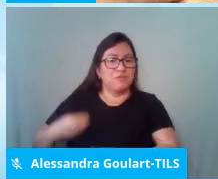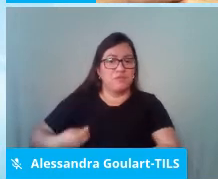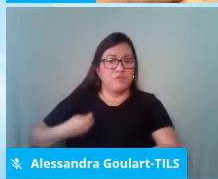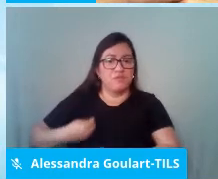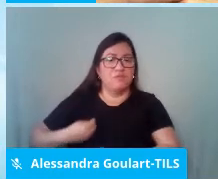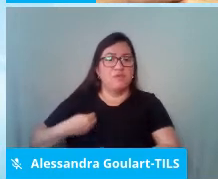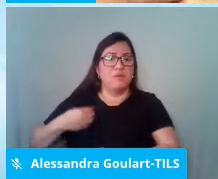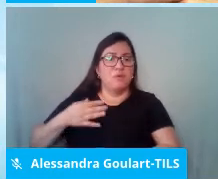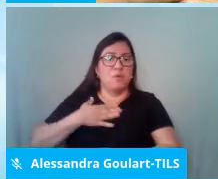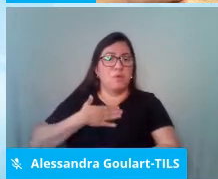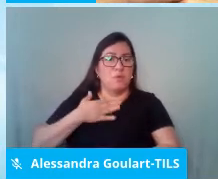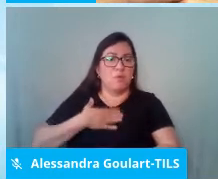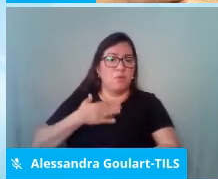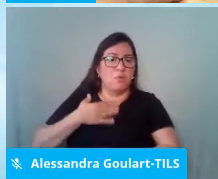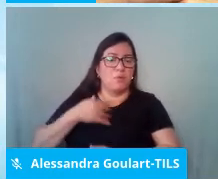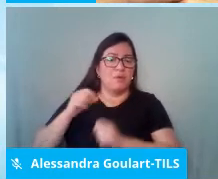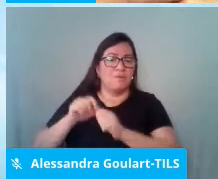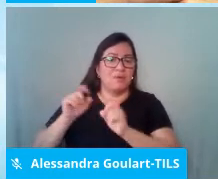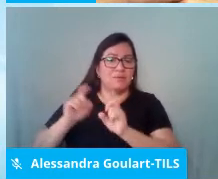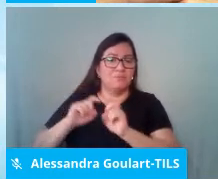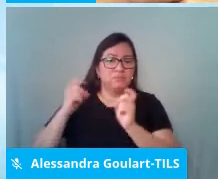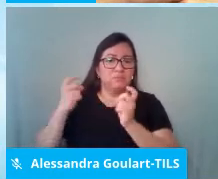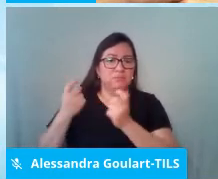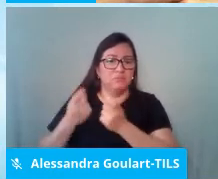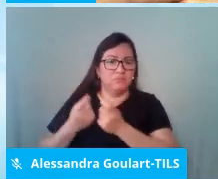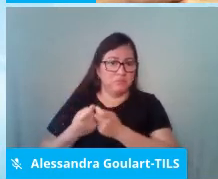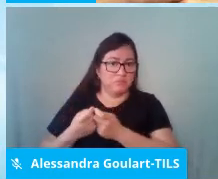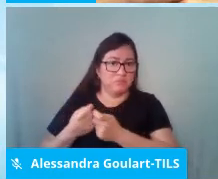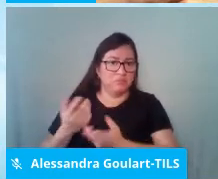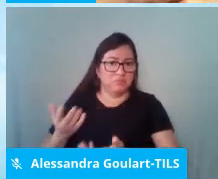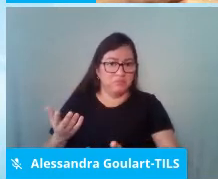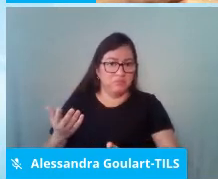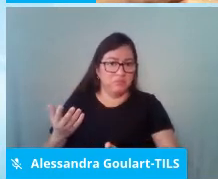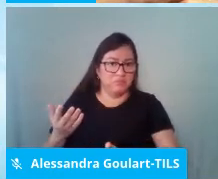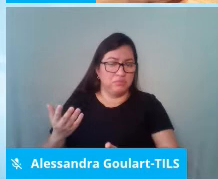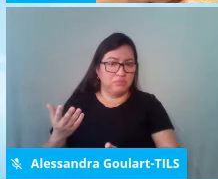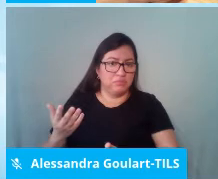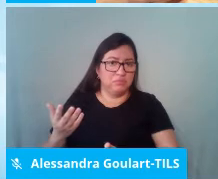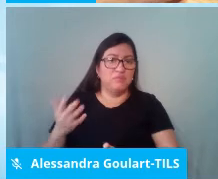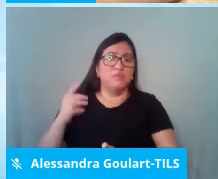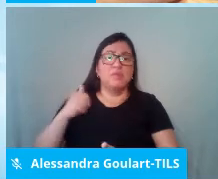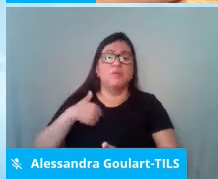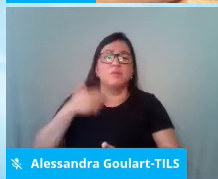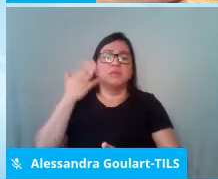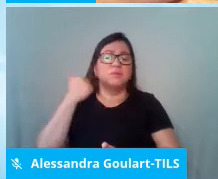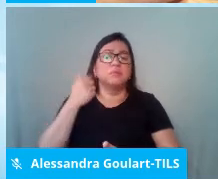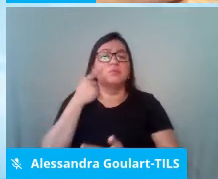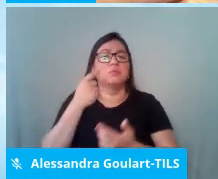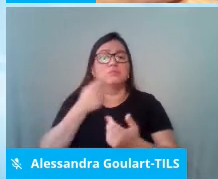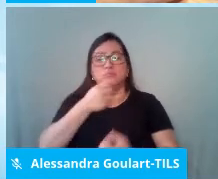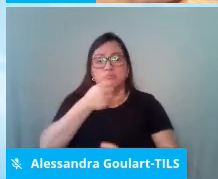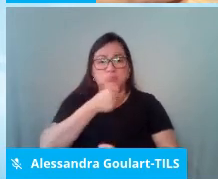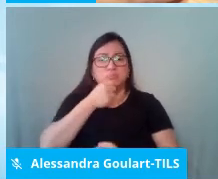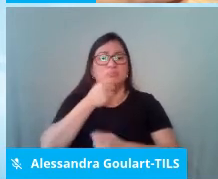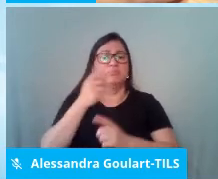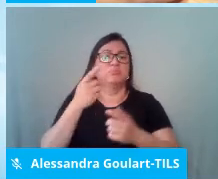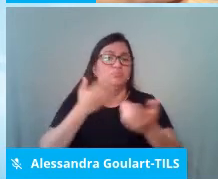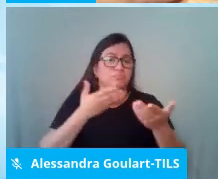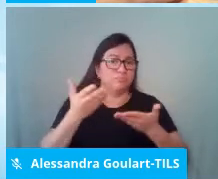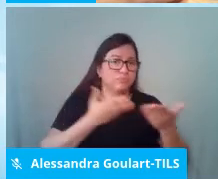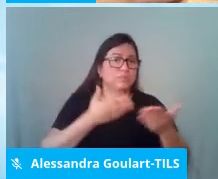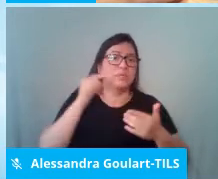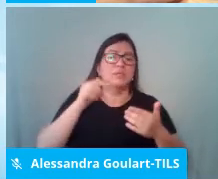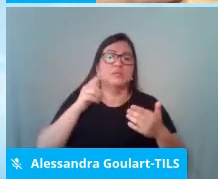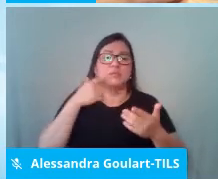muito no diagnóstico e no tratamento das parcerias sexuais desta mulher, porque o